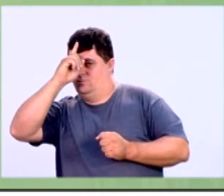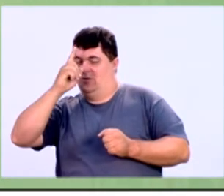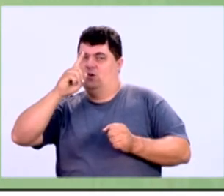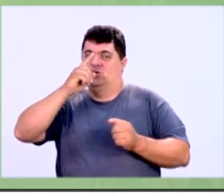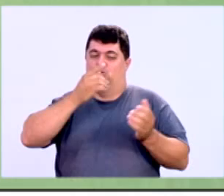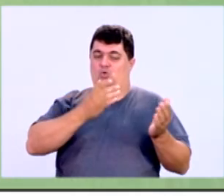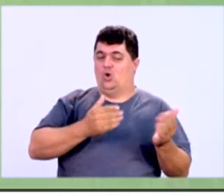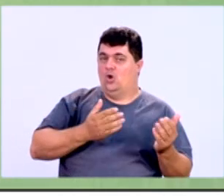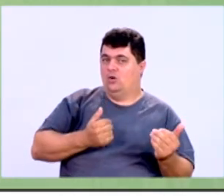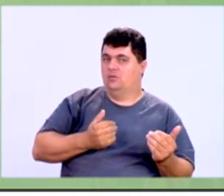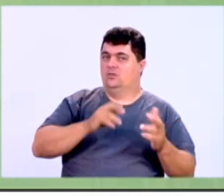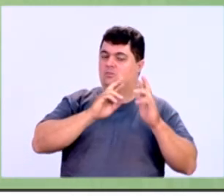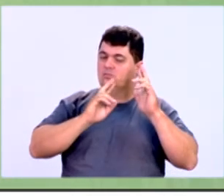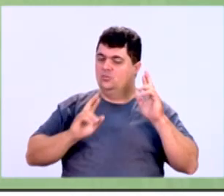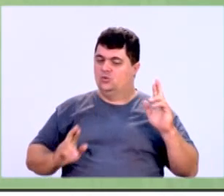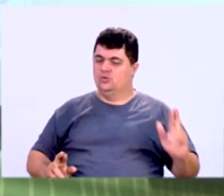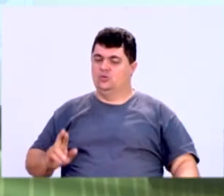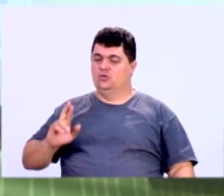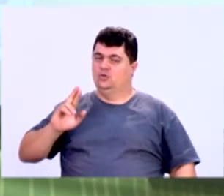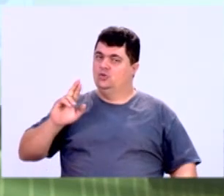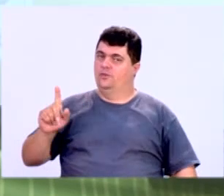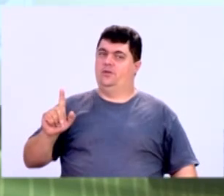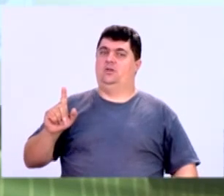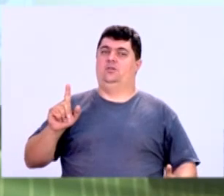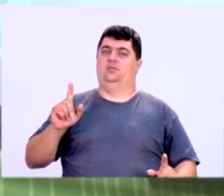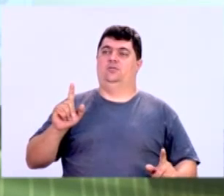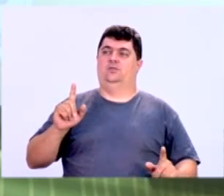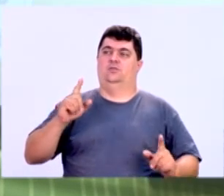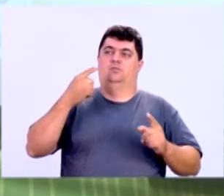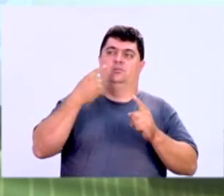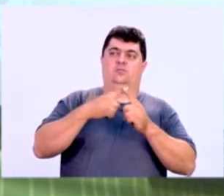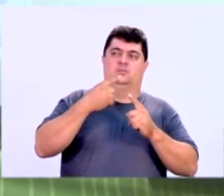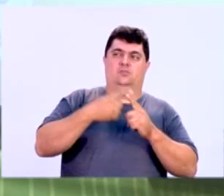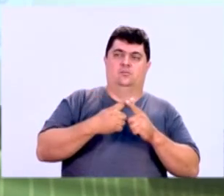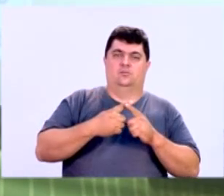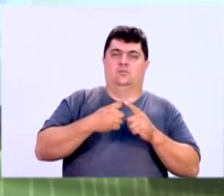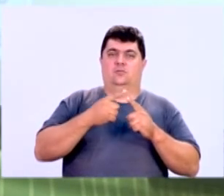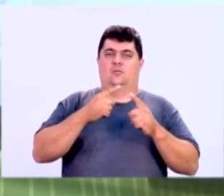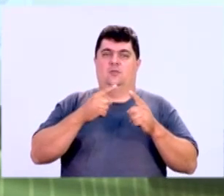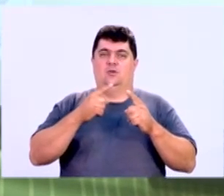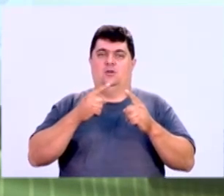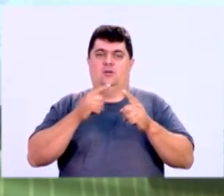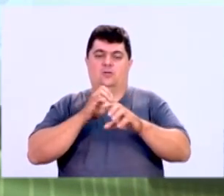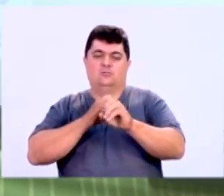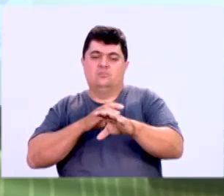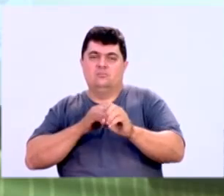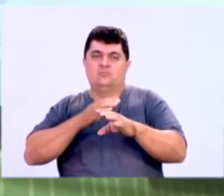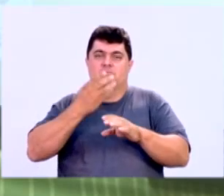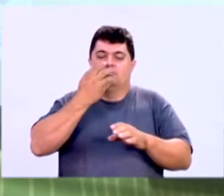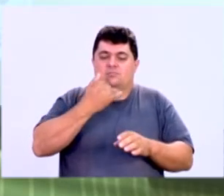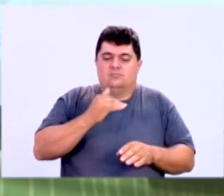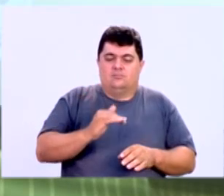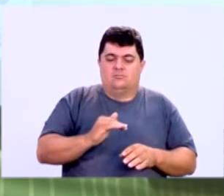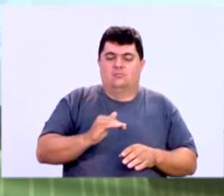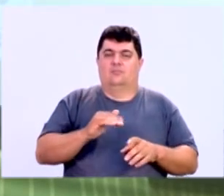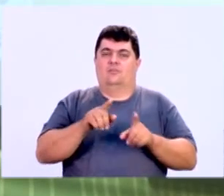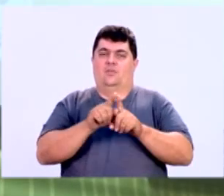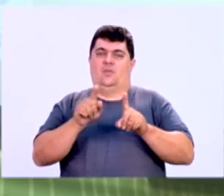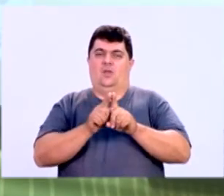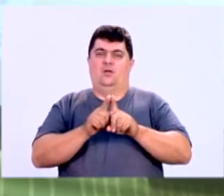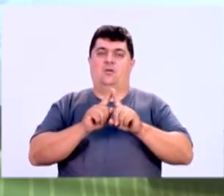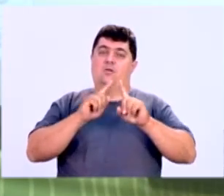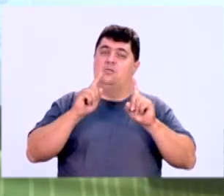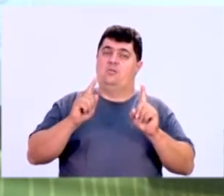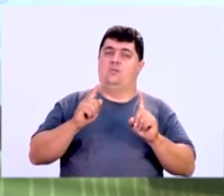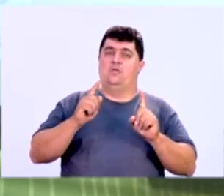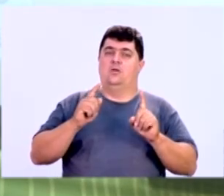até utilizar os métodos que a gente utiliza para a educação infantil ou a educação juvenil. No entanto, nós temos que